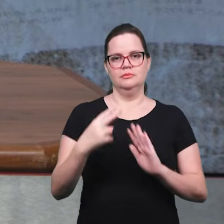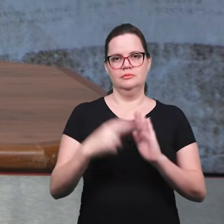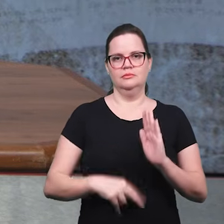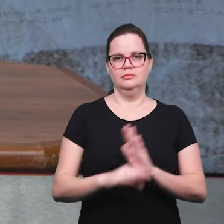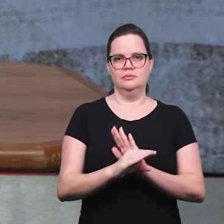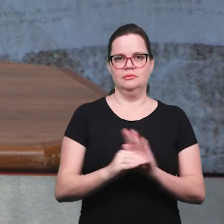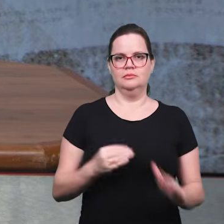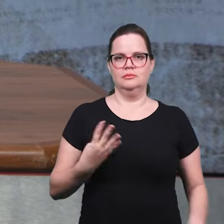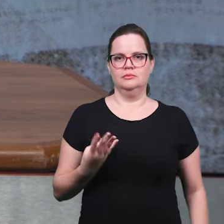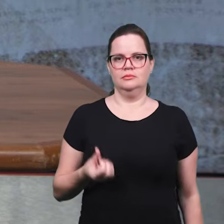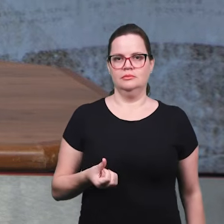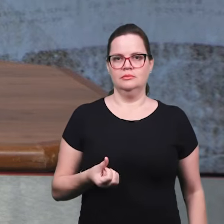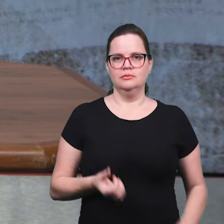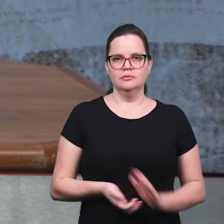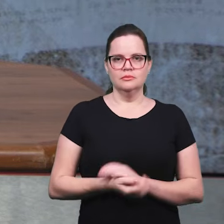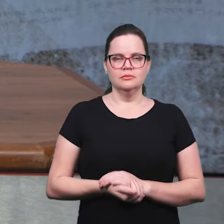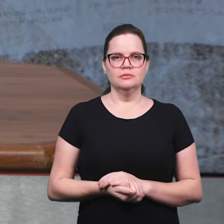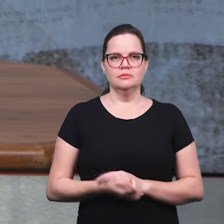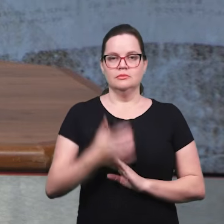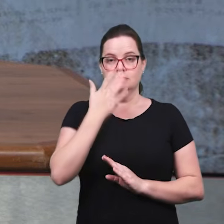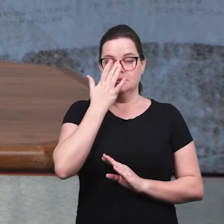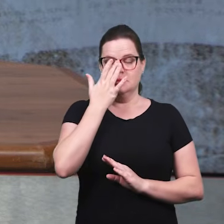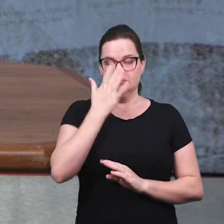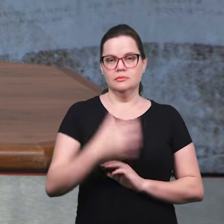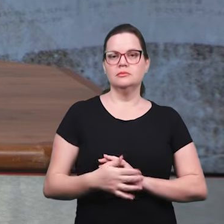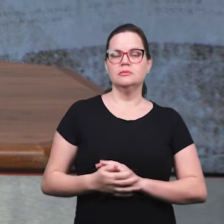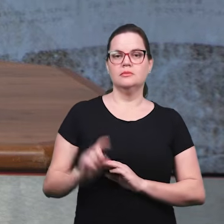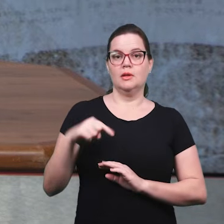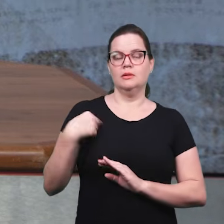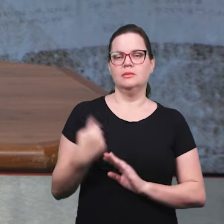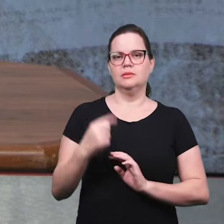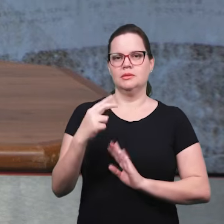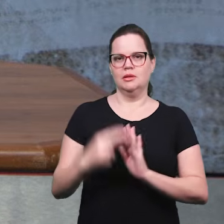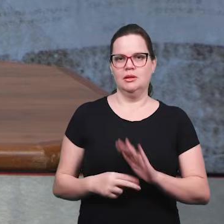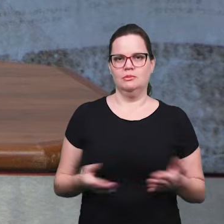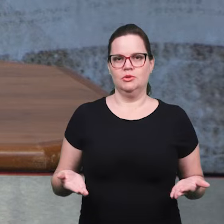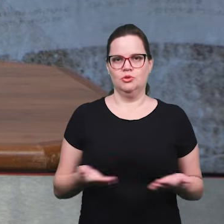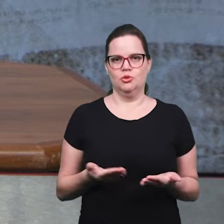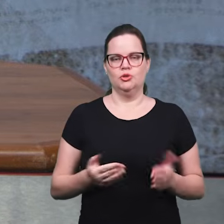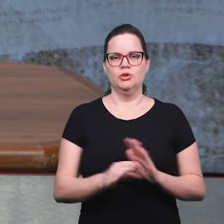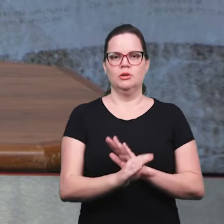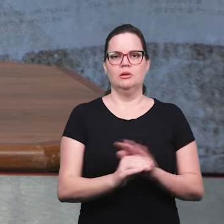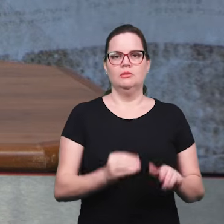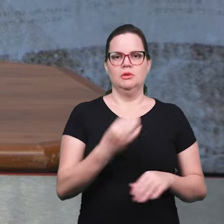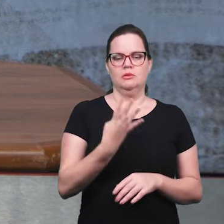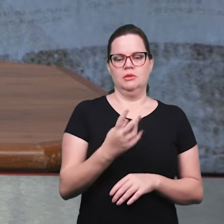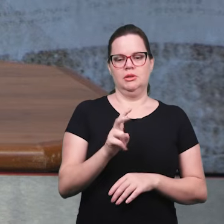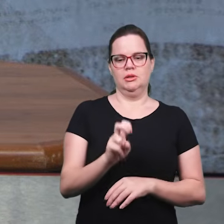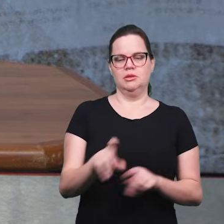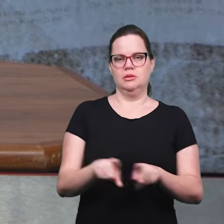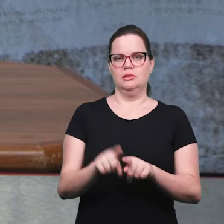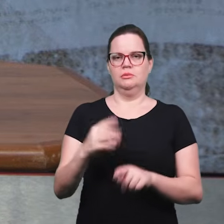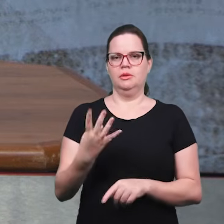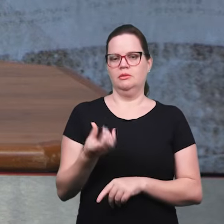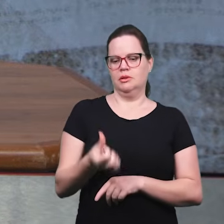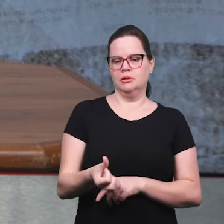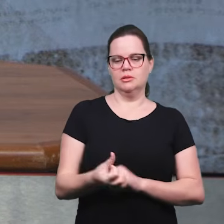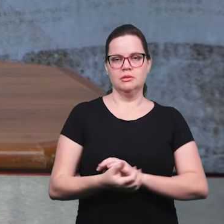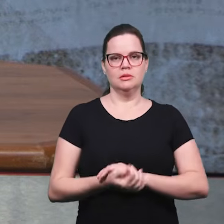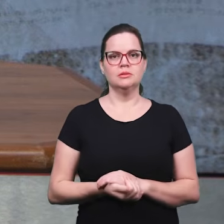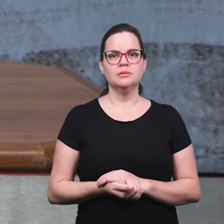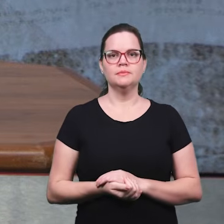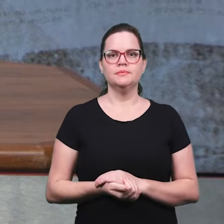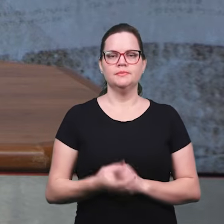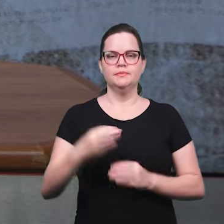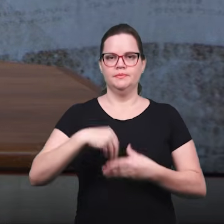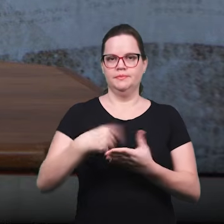do capítulo 46. Lemos neste episódio os capítulos 45 e 46